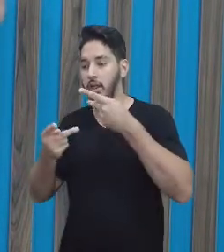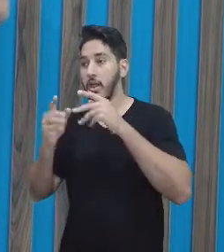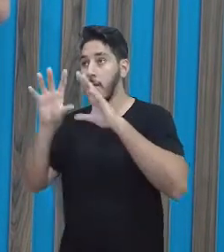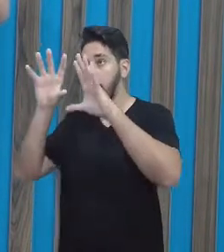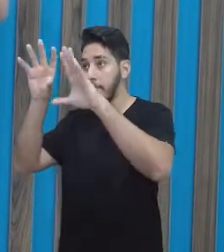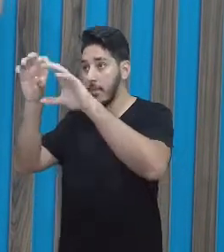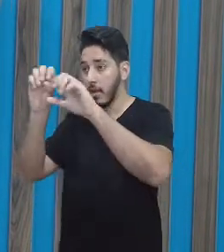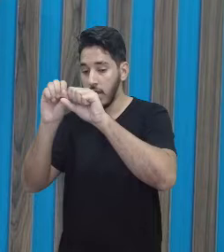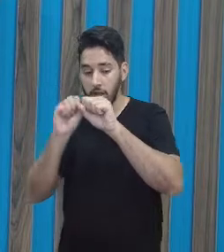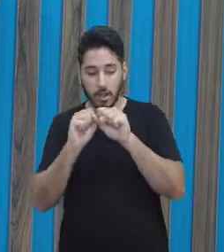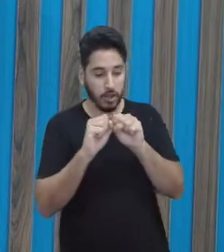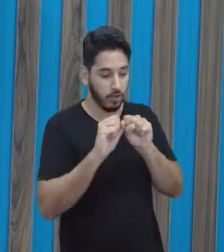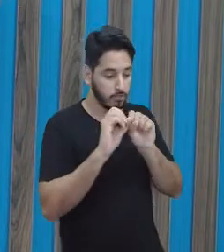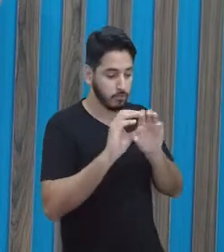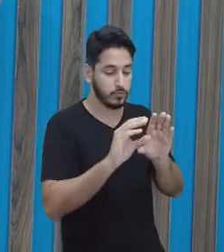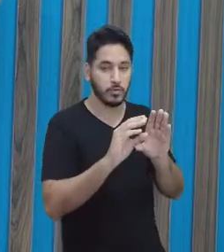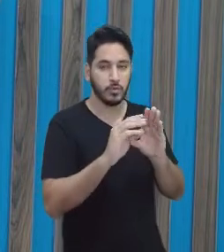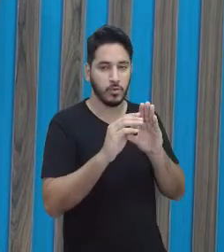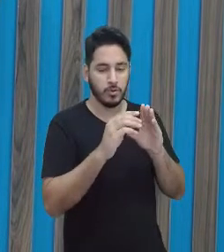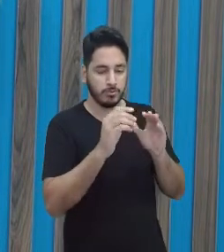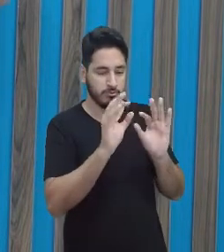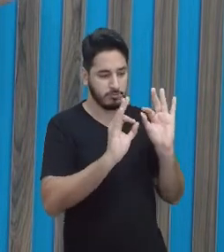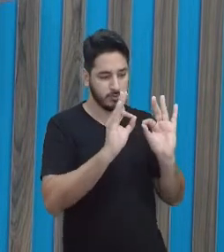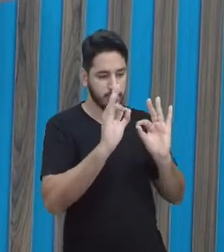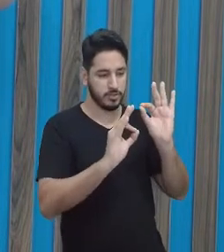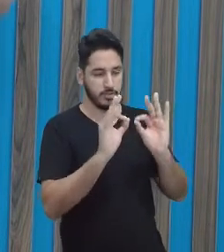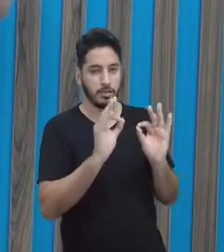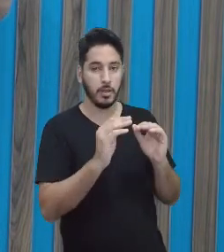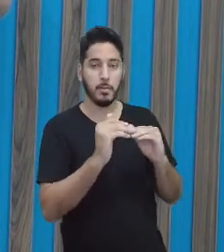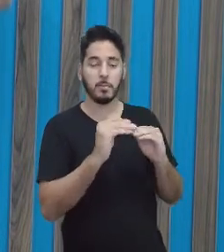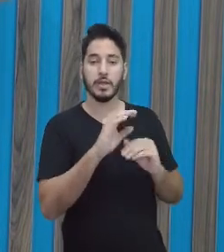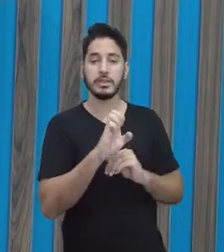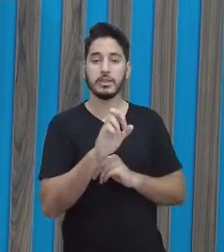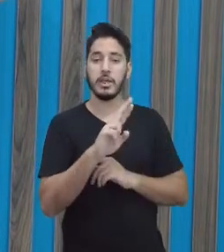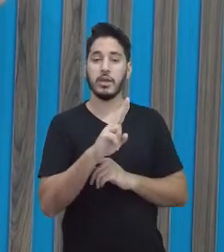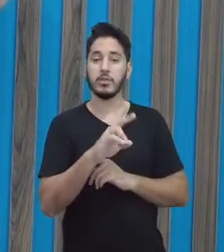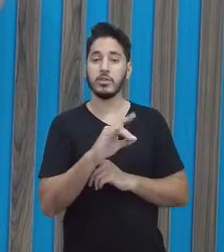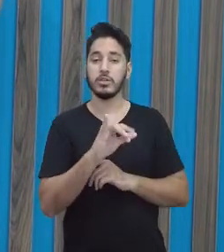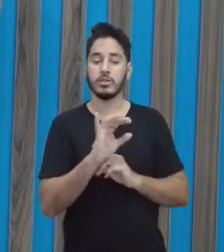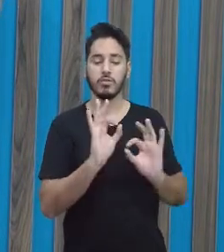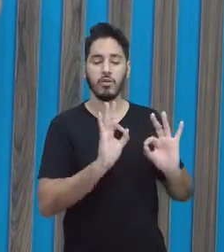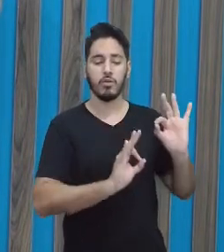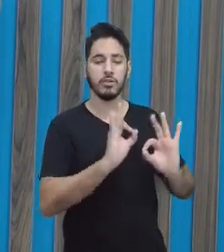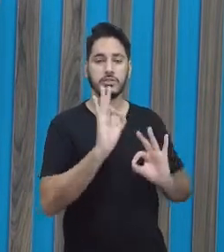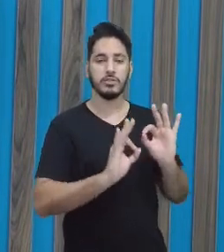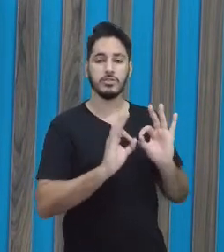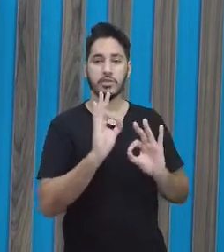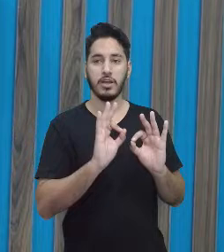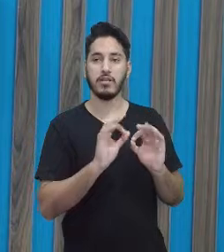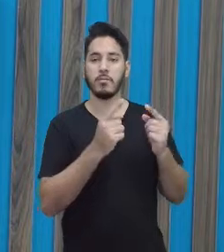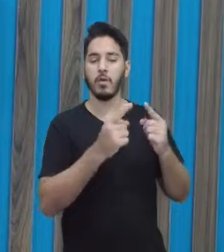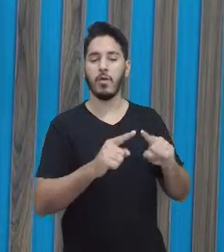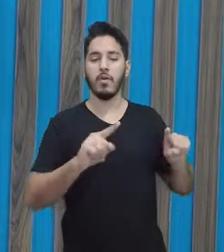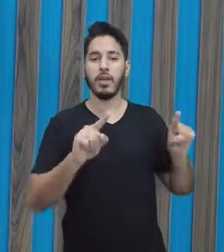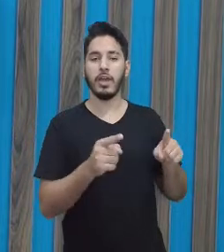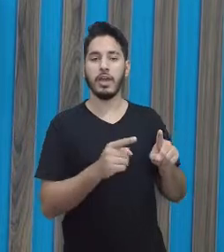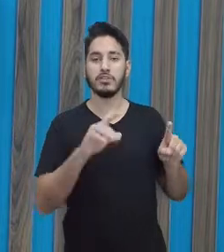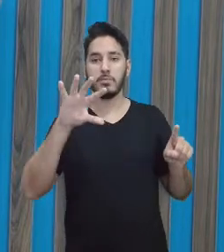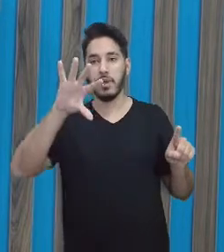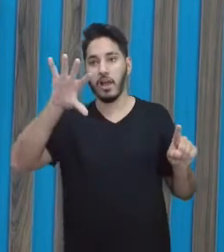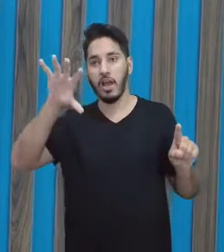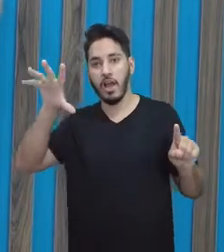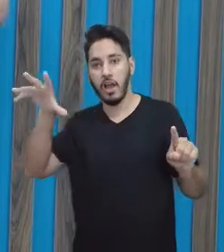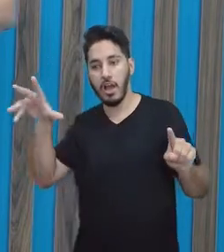música e davam um caráter mais erudito, mais organizado. Levavam para a orquestra, né? Faziam, para os